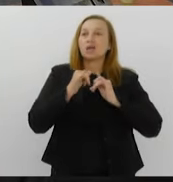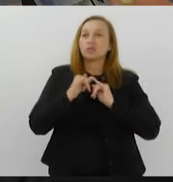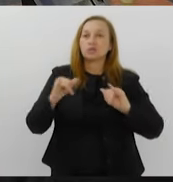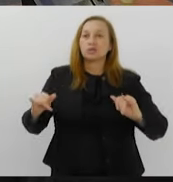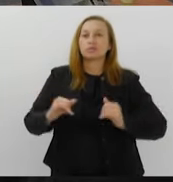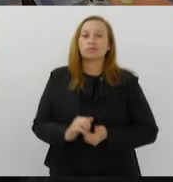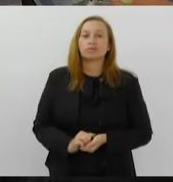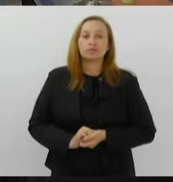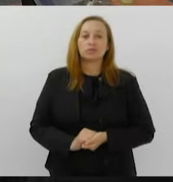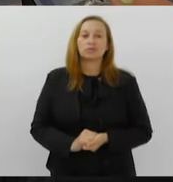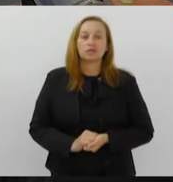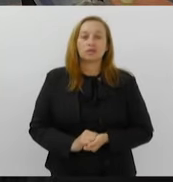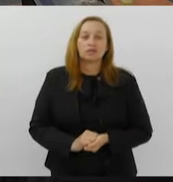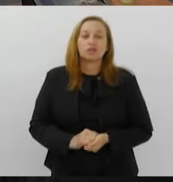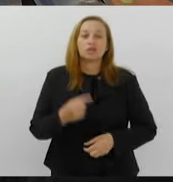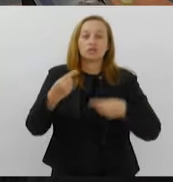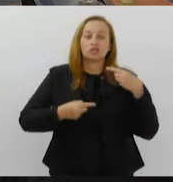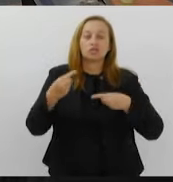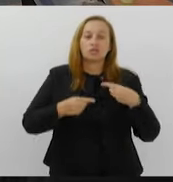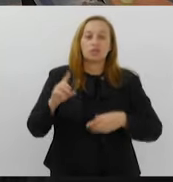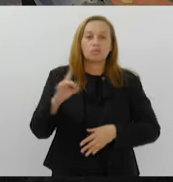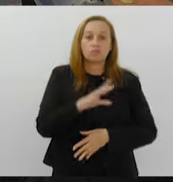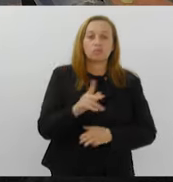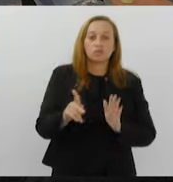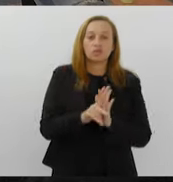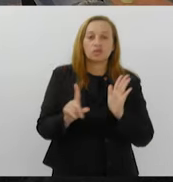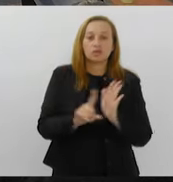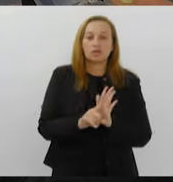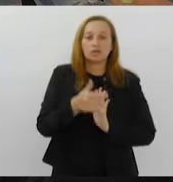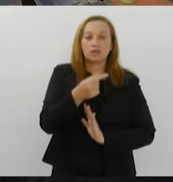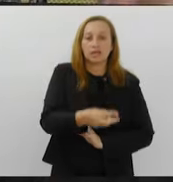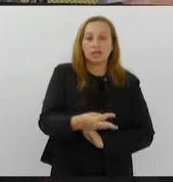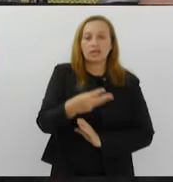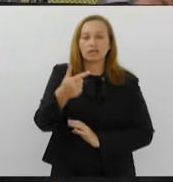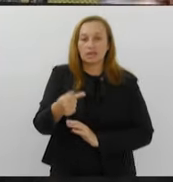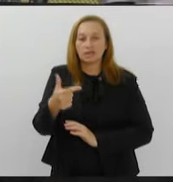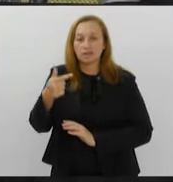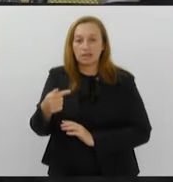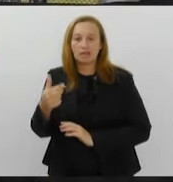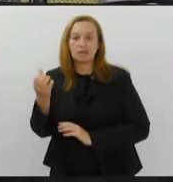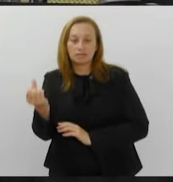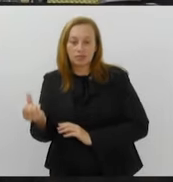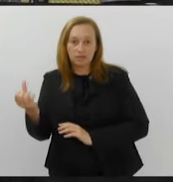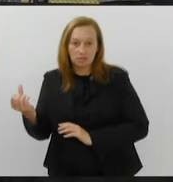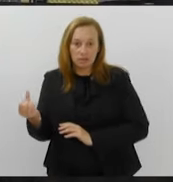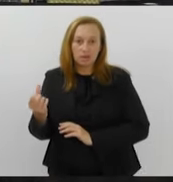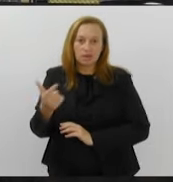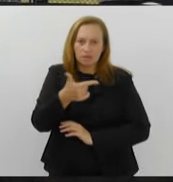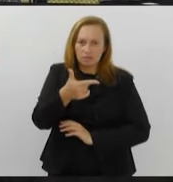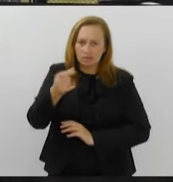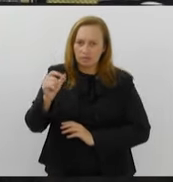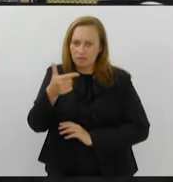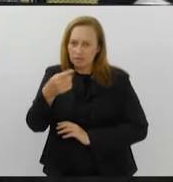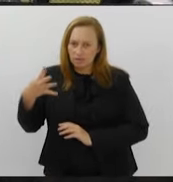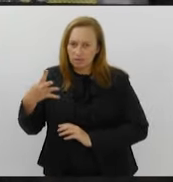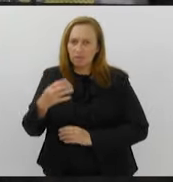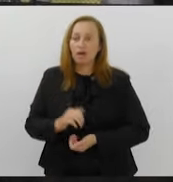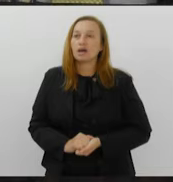Anuncio. Em regime de urgência, em discussão única, projeto de lei número 3.766,